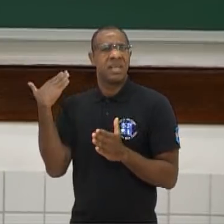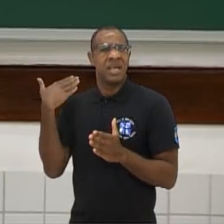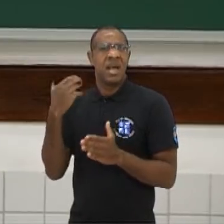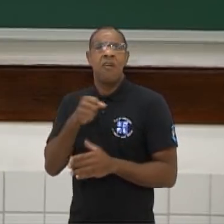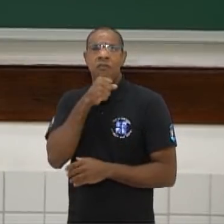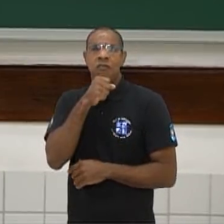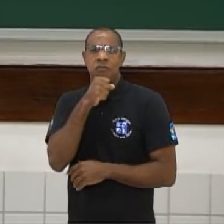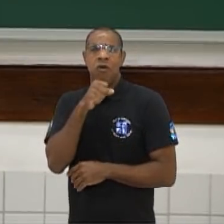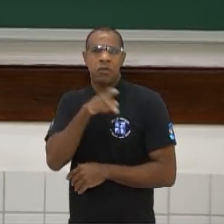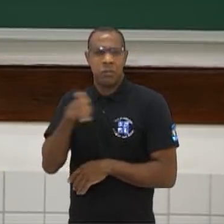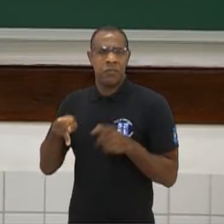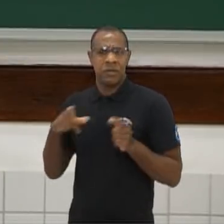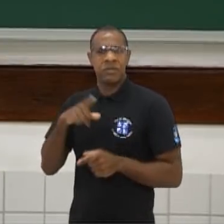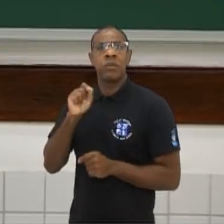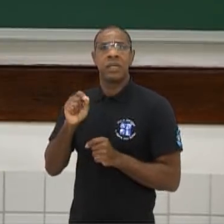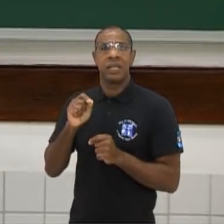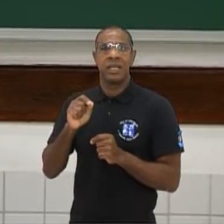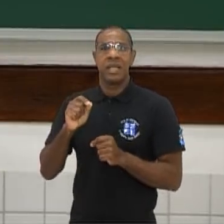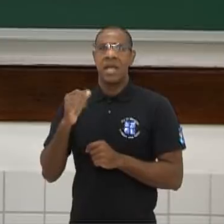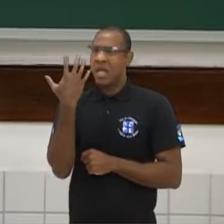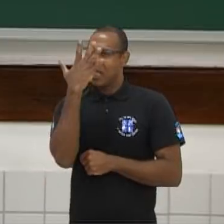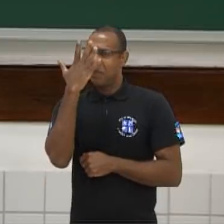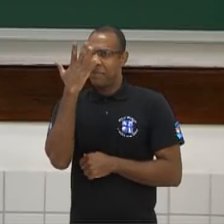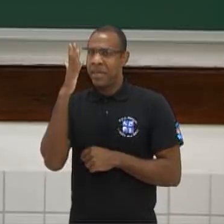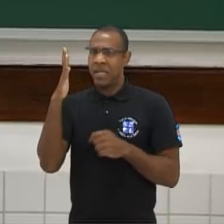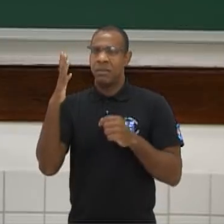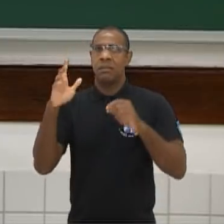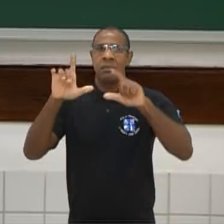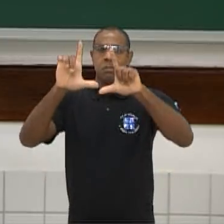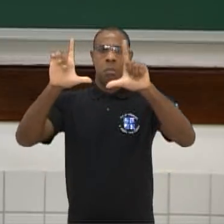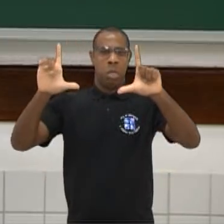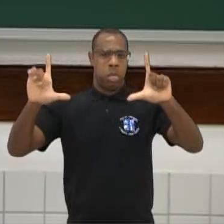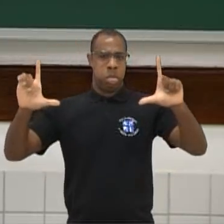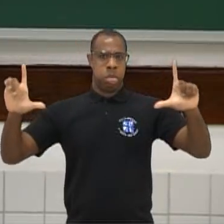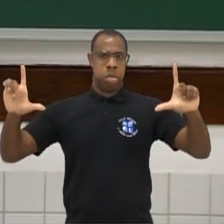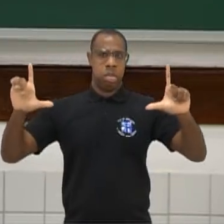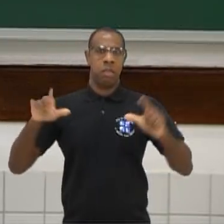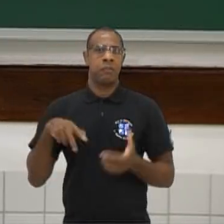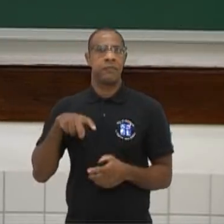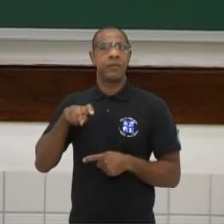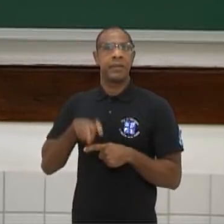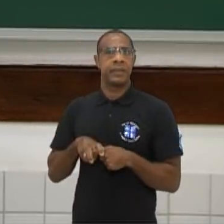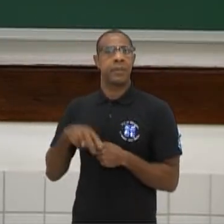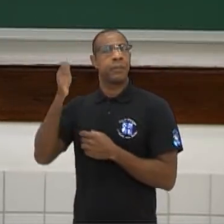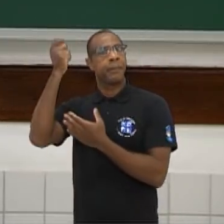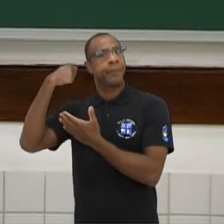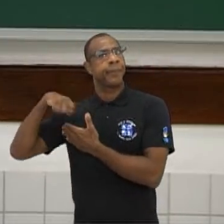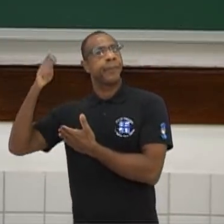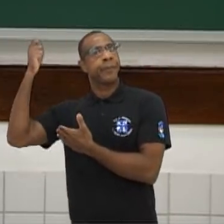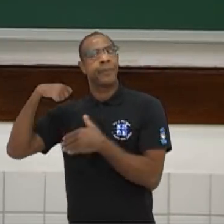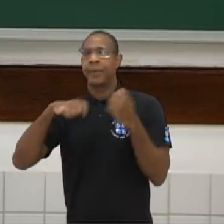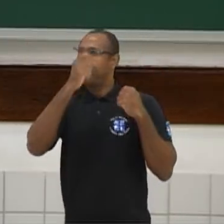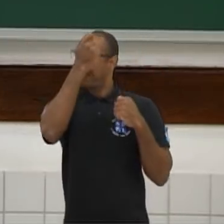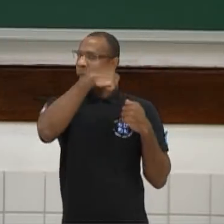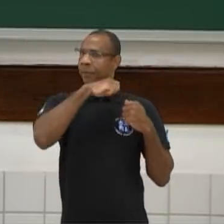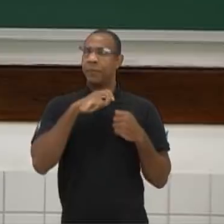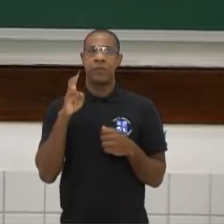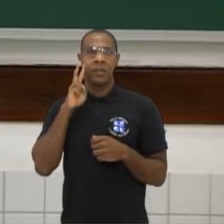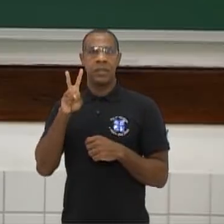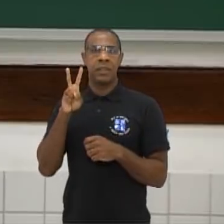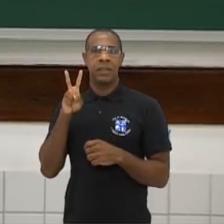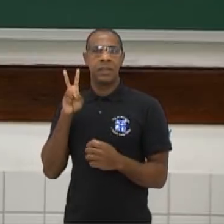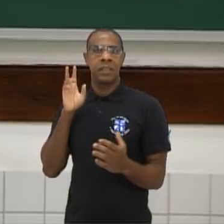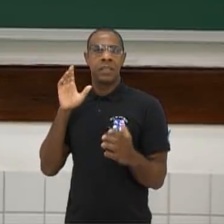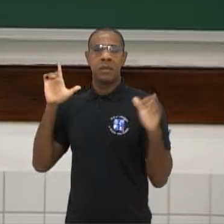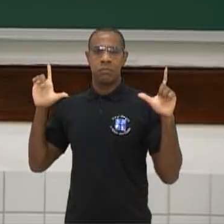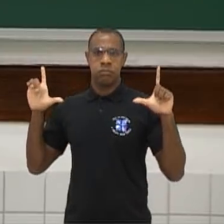Então, conforme você tinha aqueles espelhos que tinha o braço que era flexível aqui do lado, então conforme você ia fechando, você conseguia estar